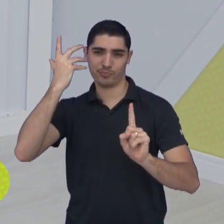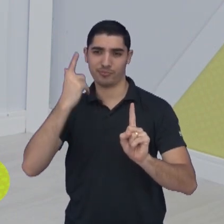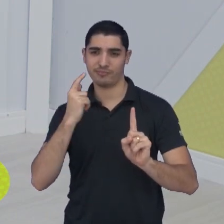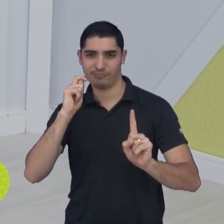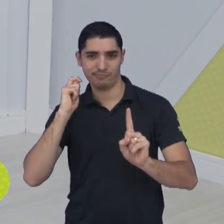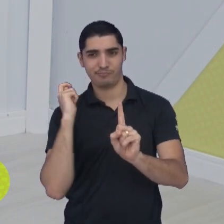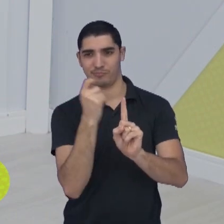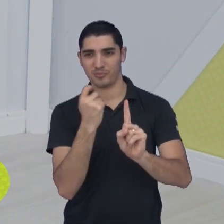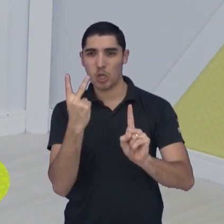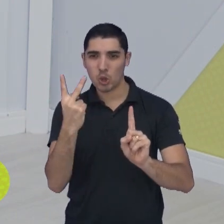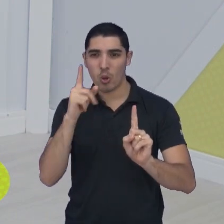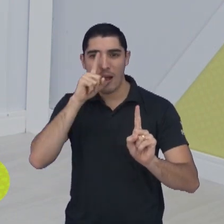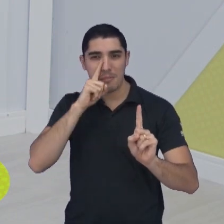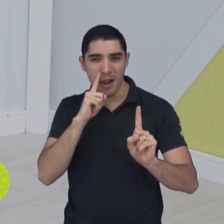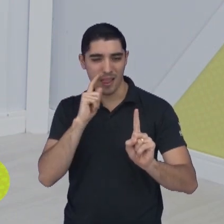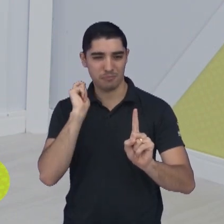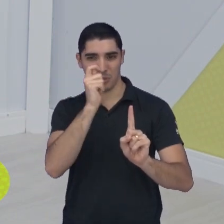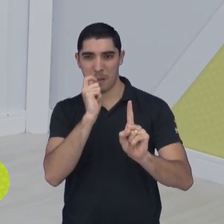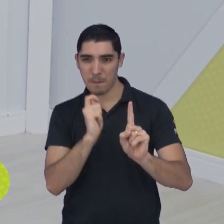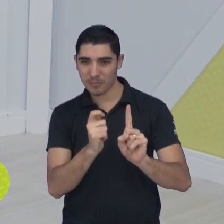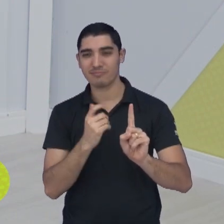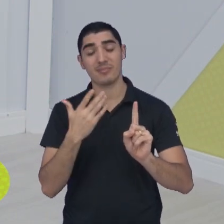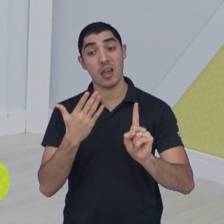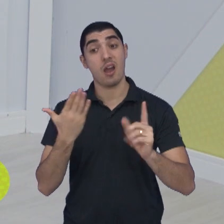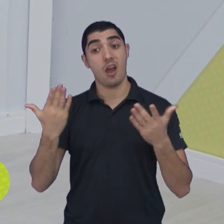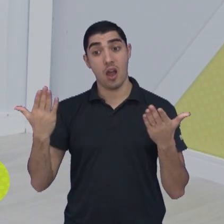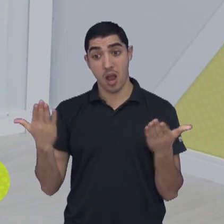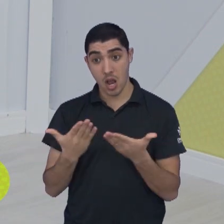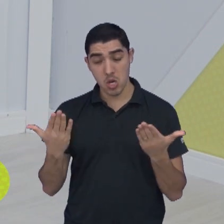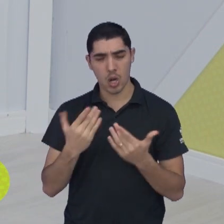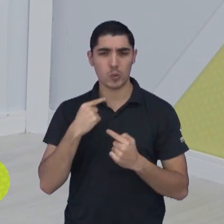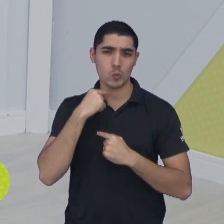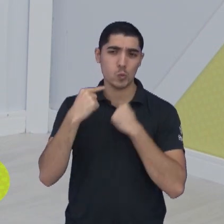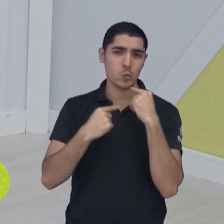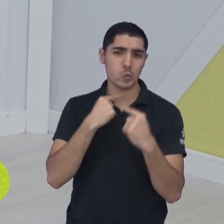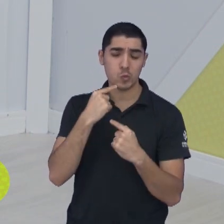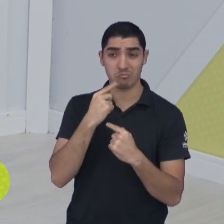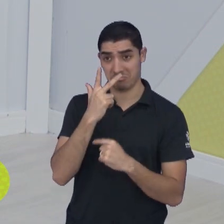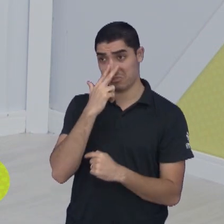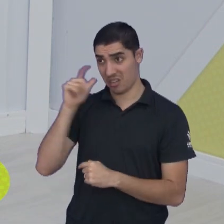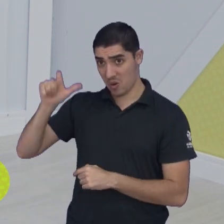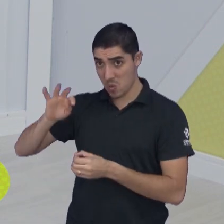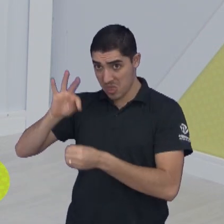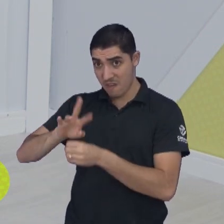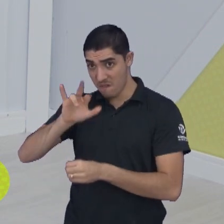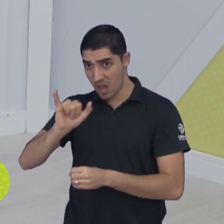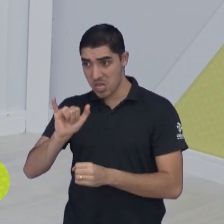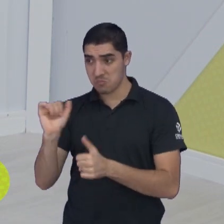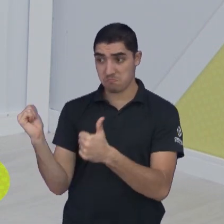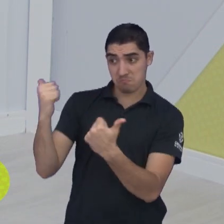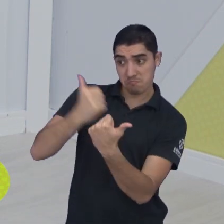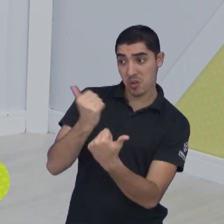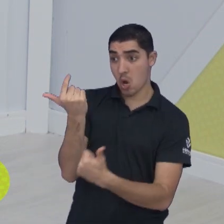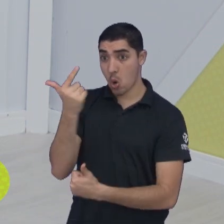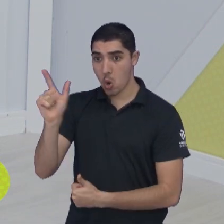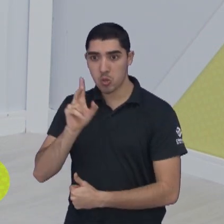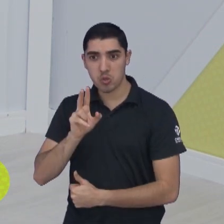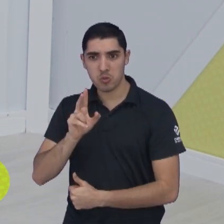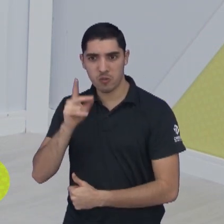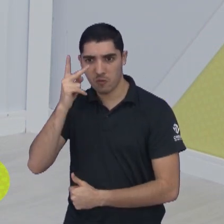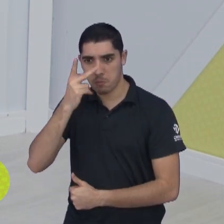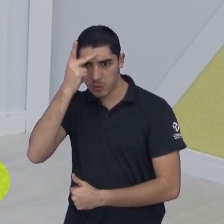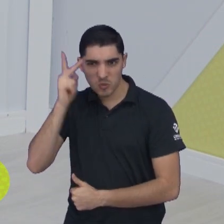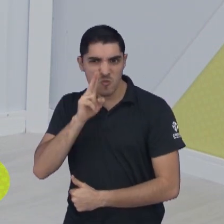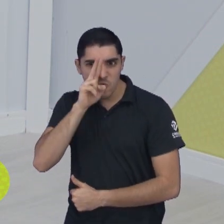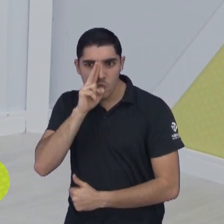gente reviu agora na matéria do Paulo, e fica a dúvida, será que o Sérgio Guedes vai colocar um time mais ofensivo? Aí tem ali, a Beth vai até colocar ali pra gente,